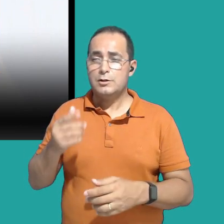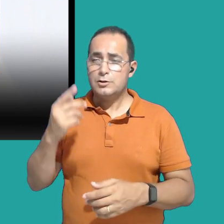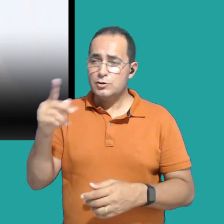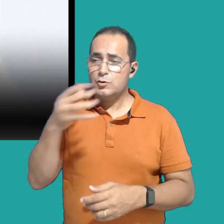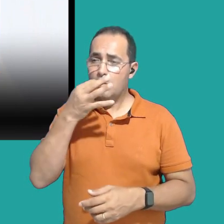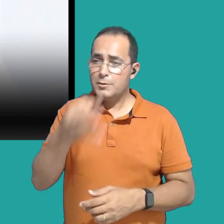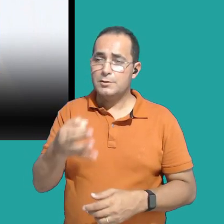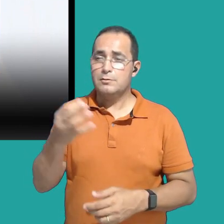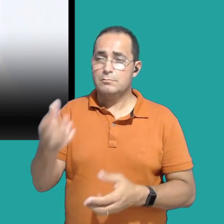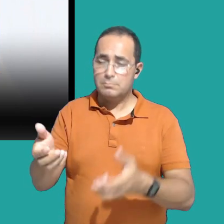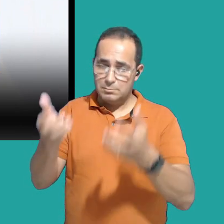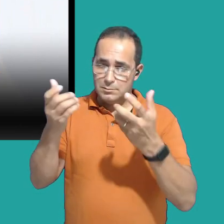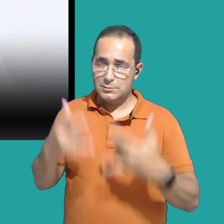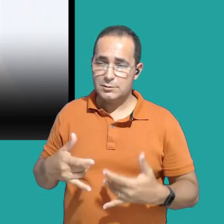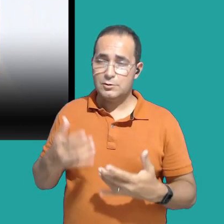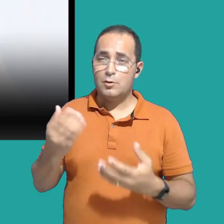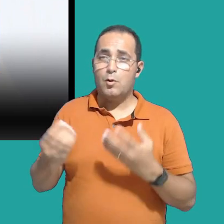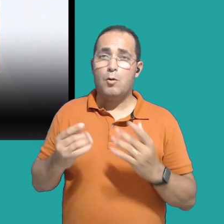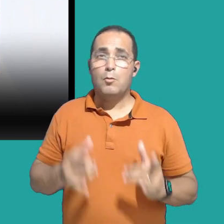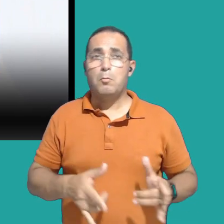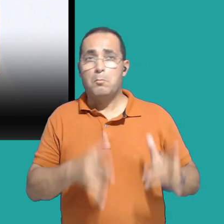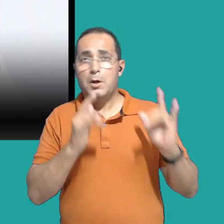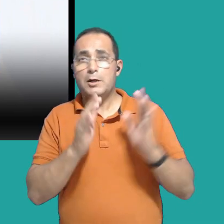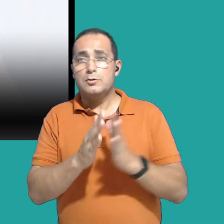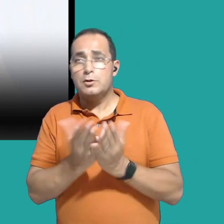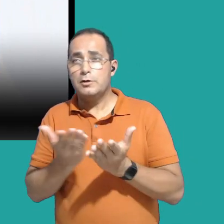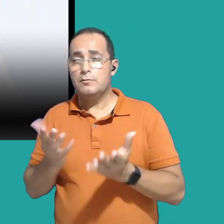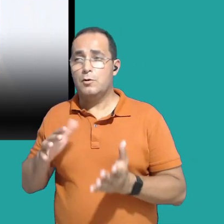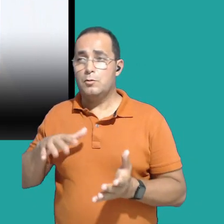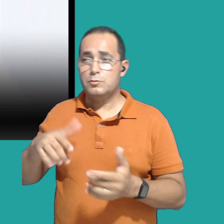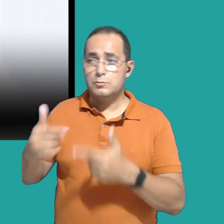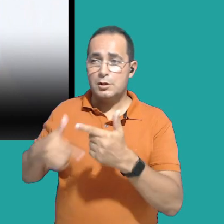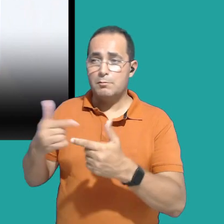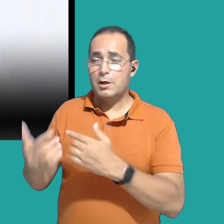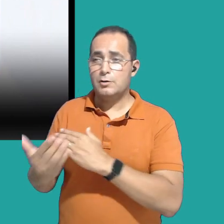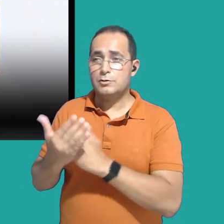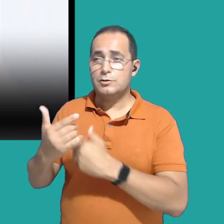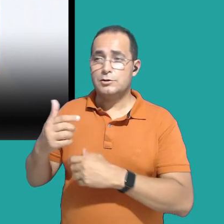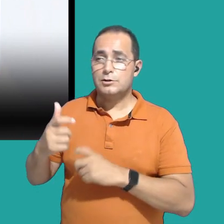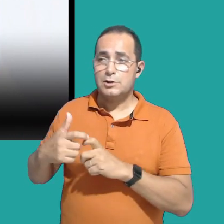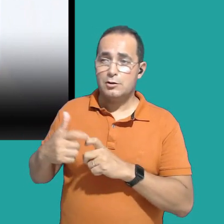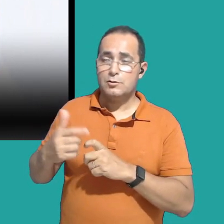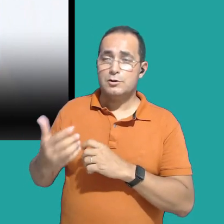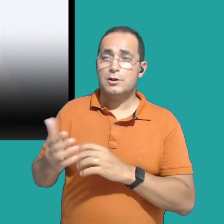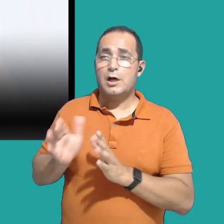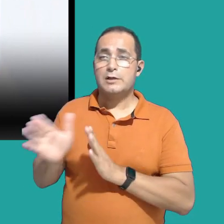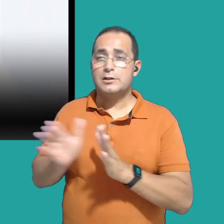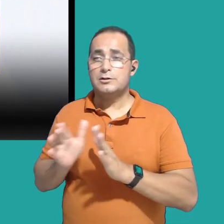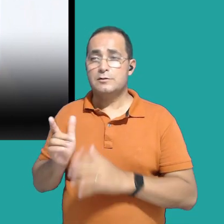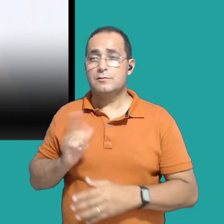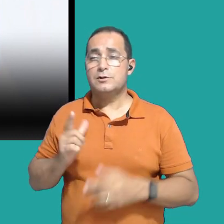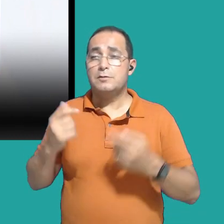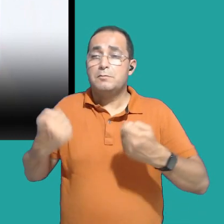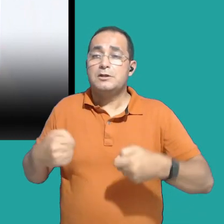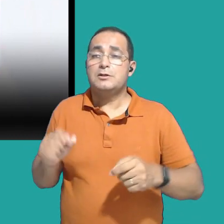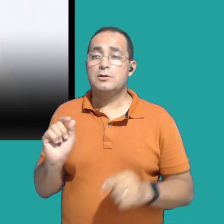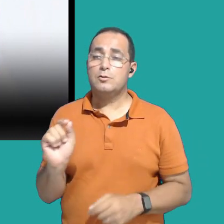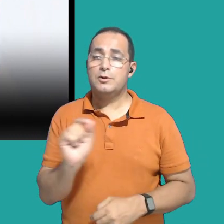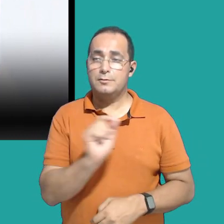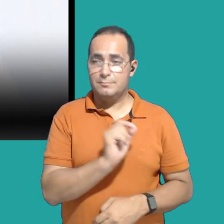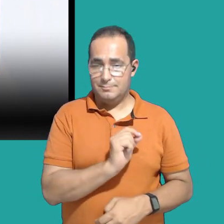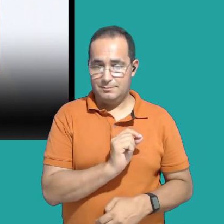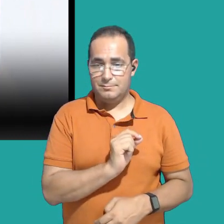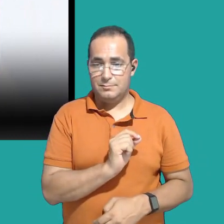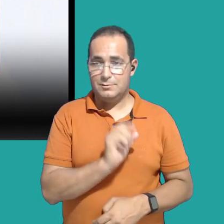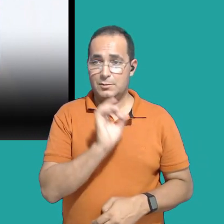queria que tu relatasse um pouco, né, da tua opinião, né, como um prédio, um livro, um serviço de saúde pode ser acessível e o que